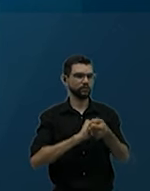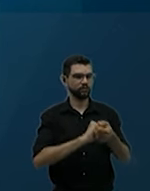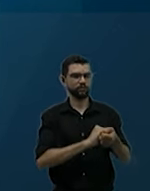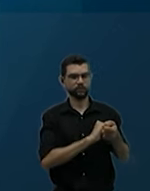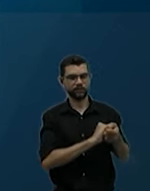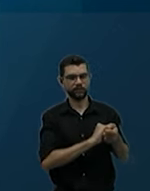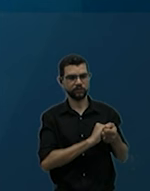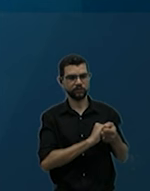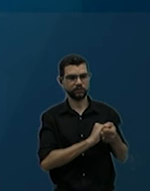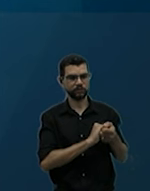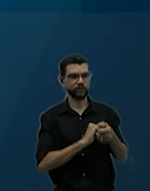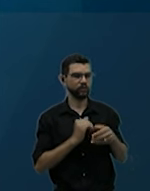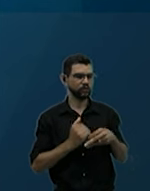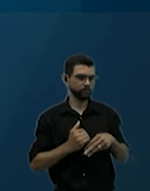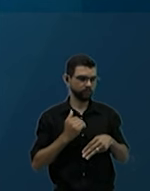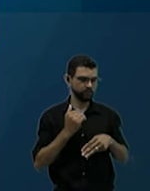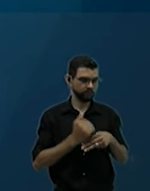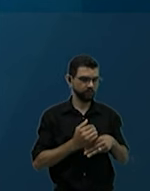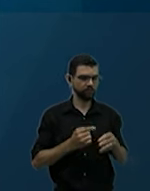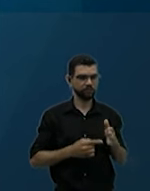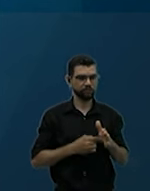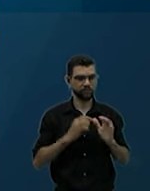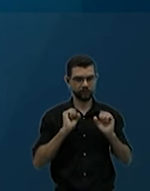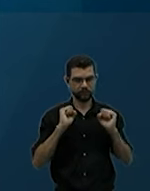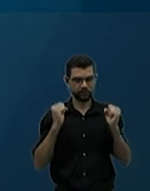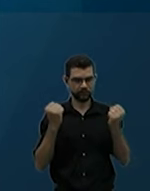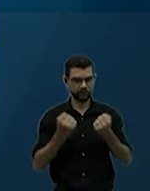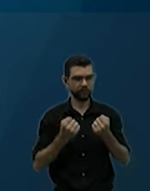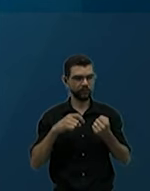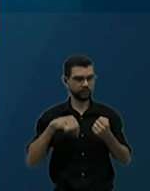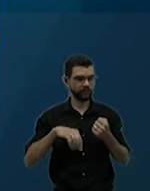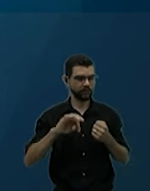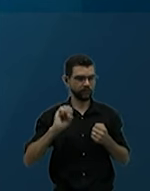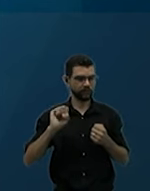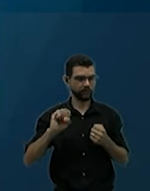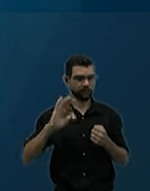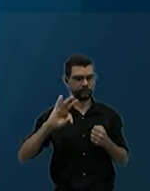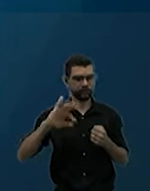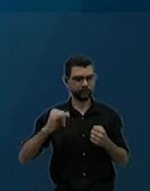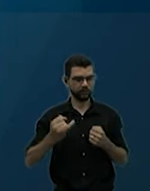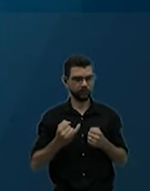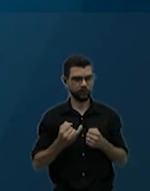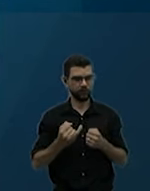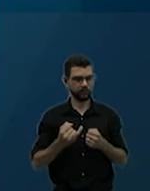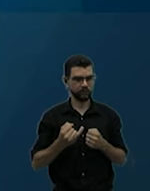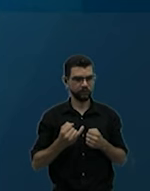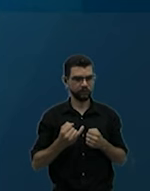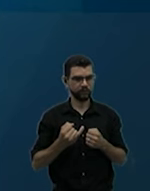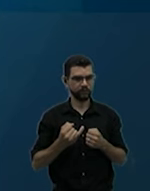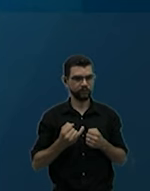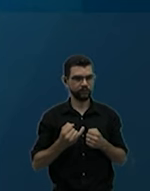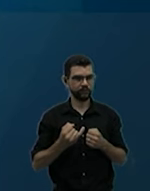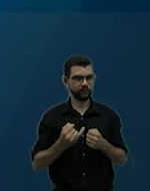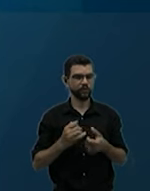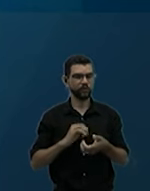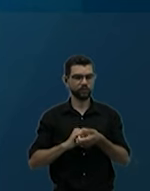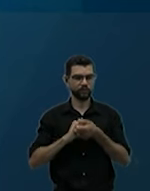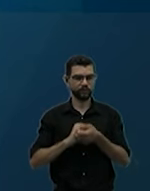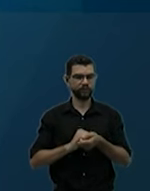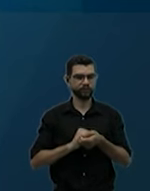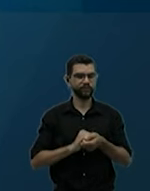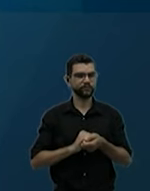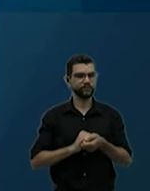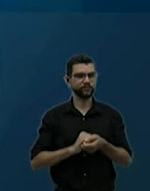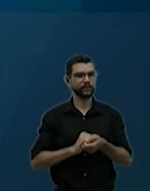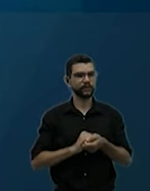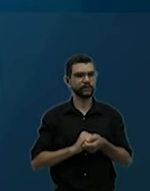primeira sessão do Superior Tribunal de Justiça, na pessoa da ministra-presidente